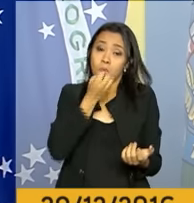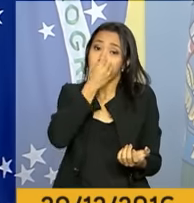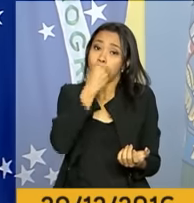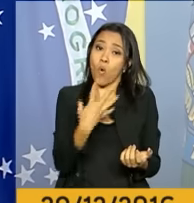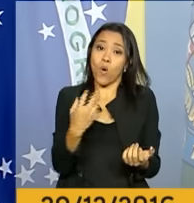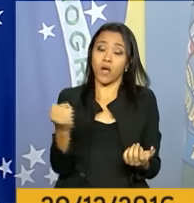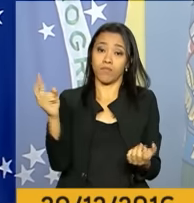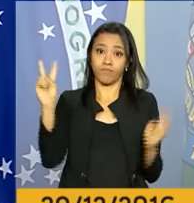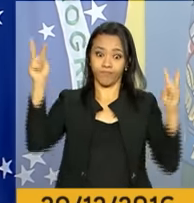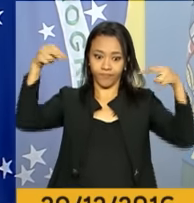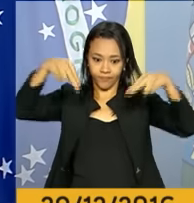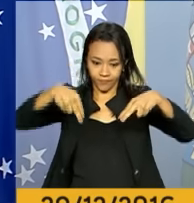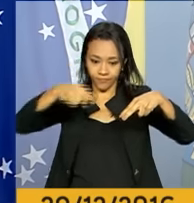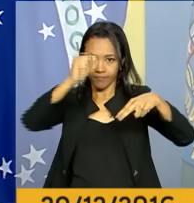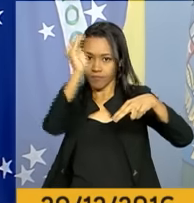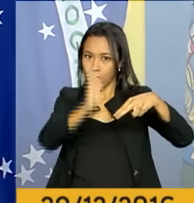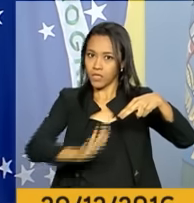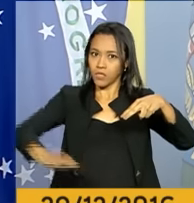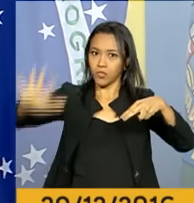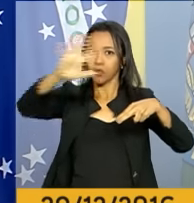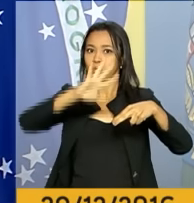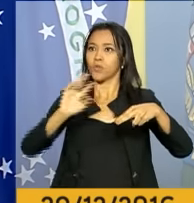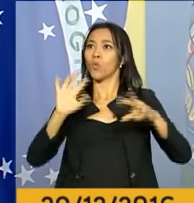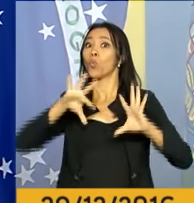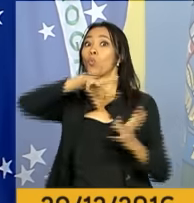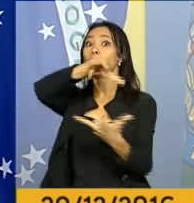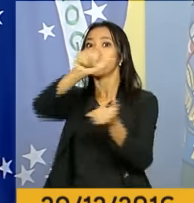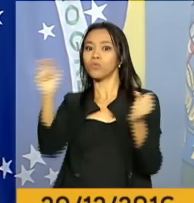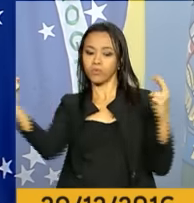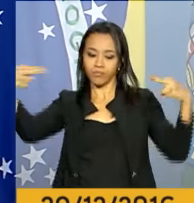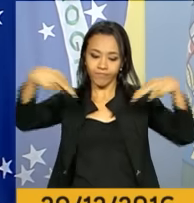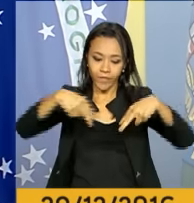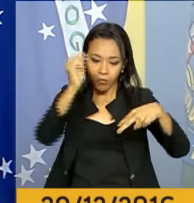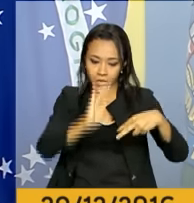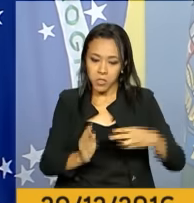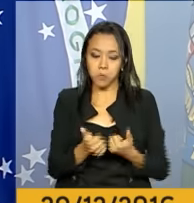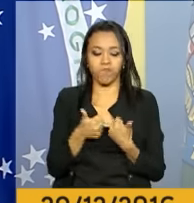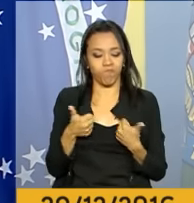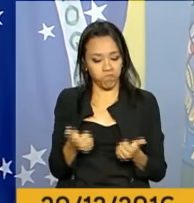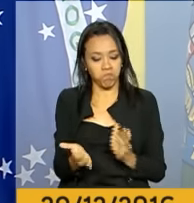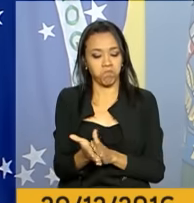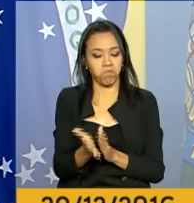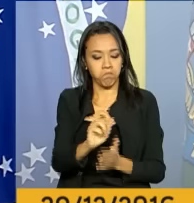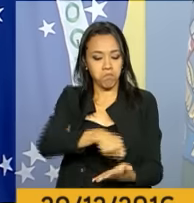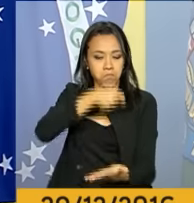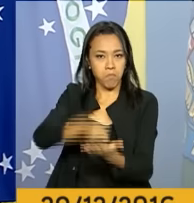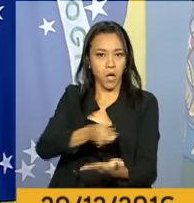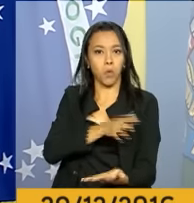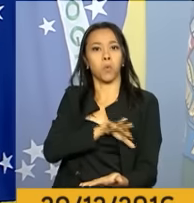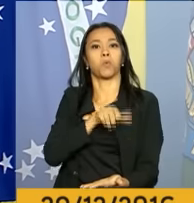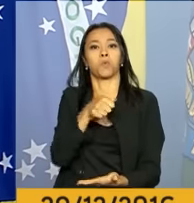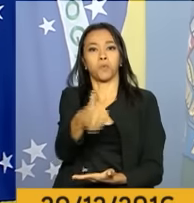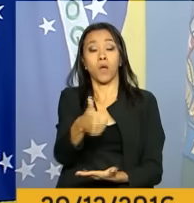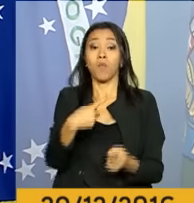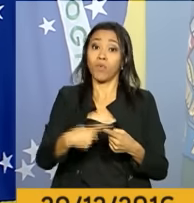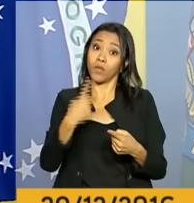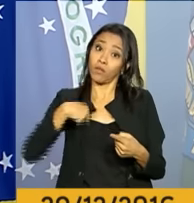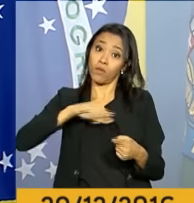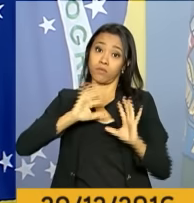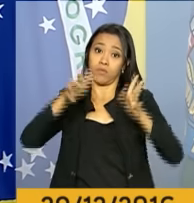cenário internacional vocês podem imaginar como é criticável digamos assim que nessas organizações